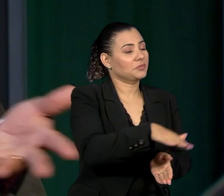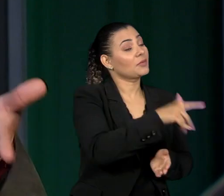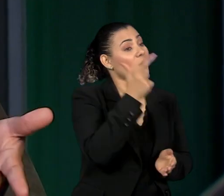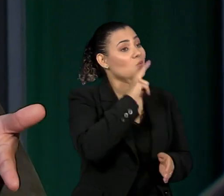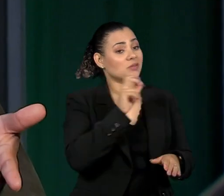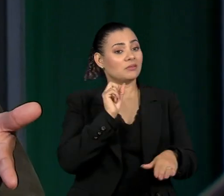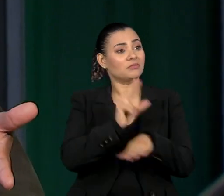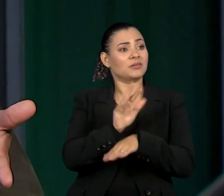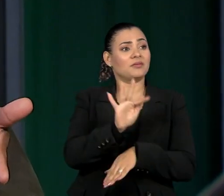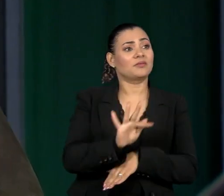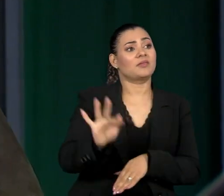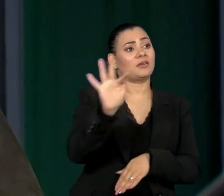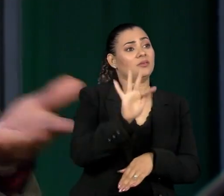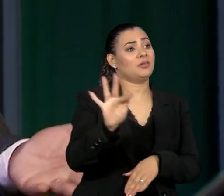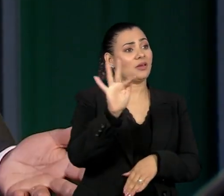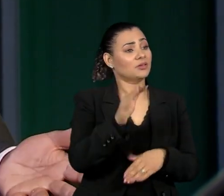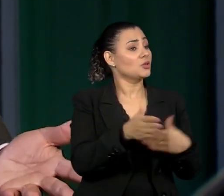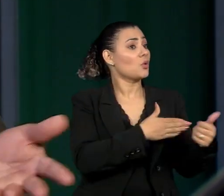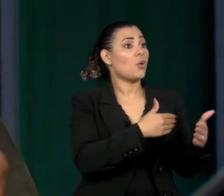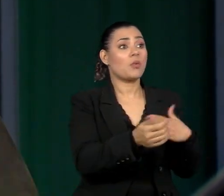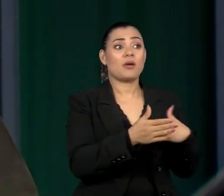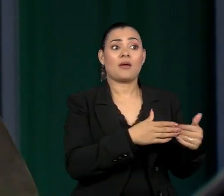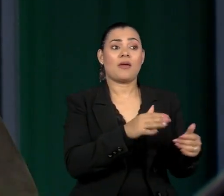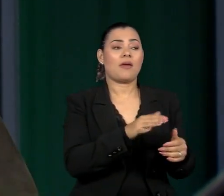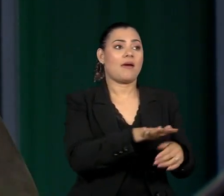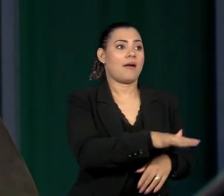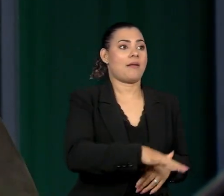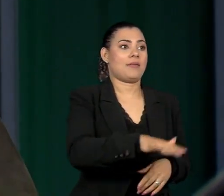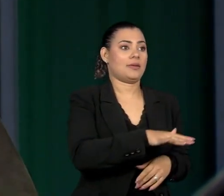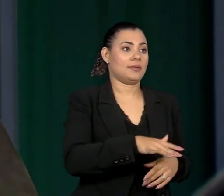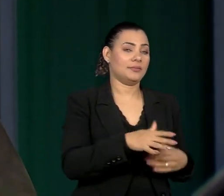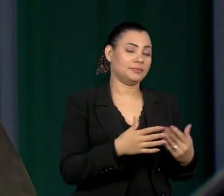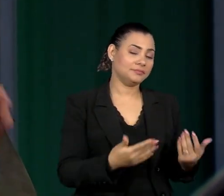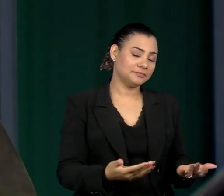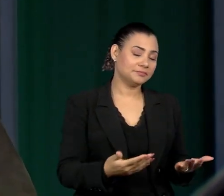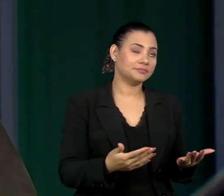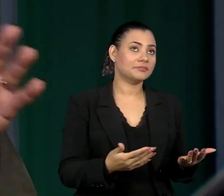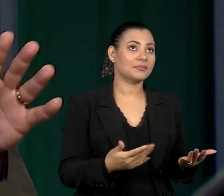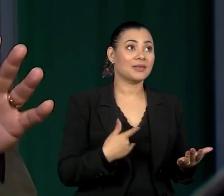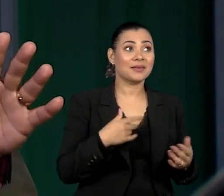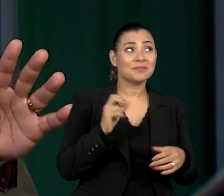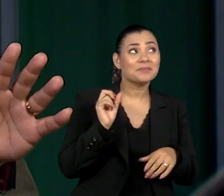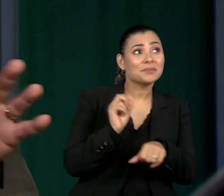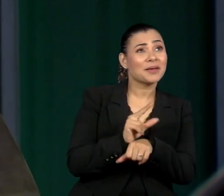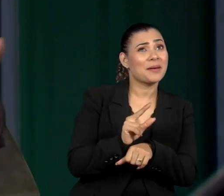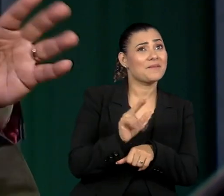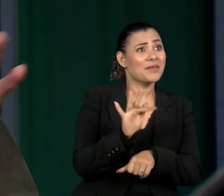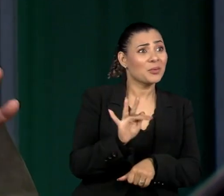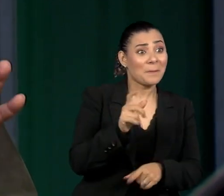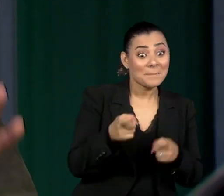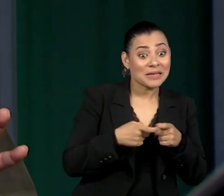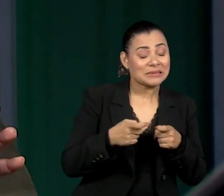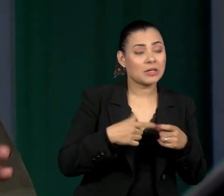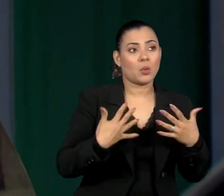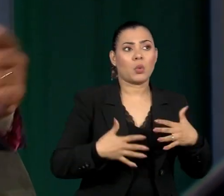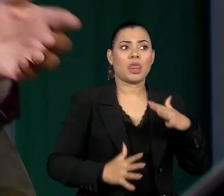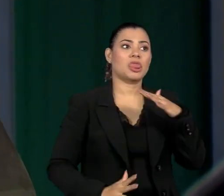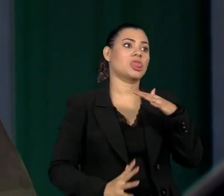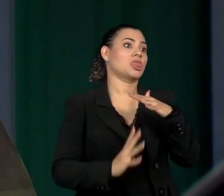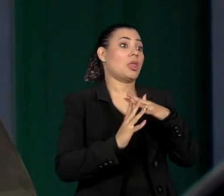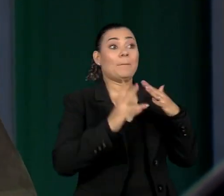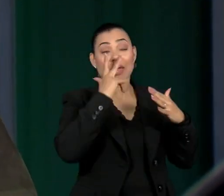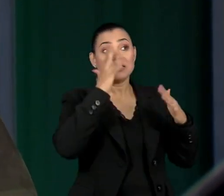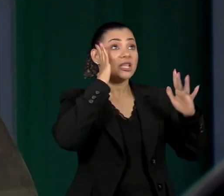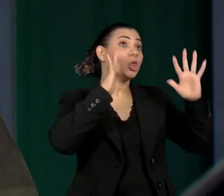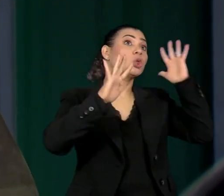acessar o curso superior de qualquer natureza. Quando a gente fala acessar a medicina, é alguma coisa quase utópica. Como é que o